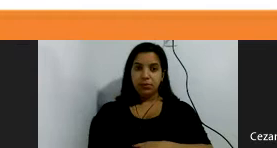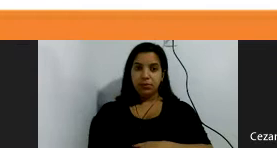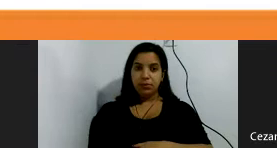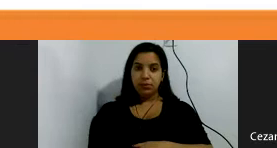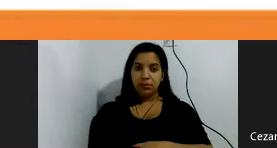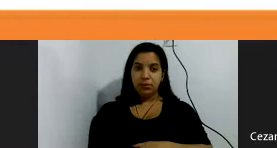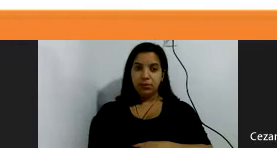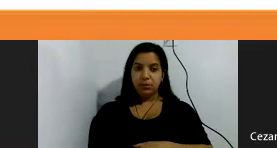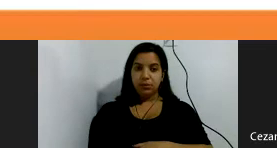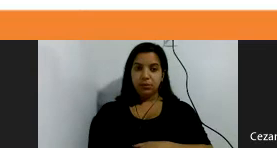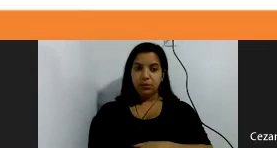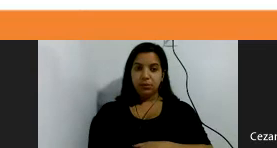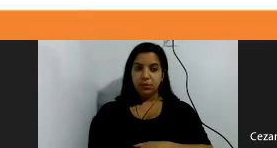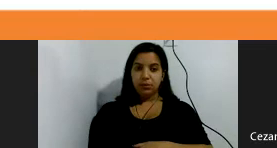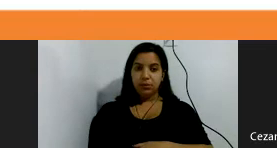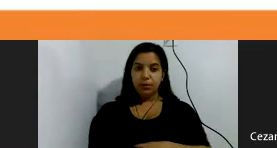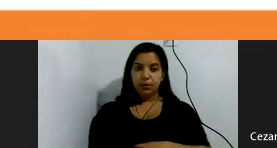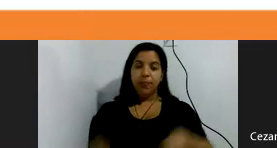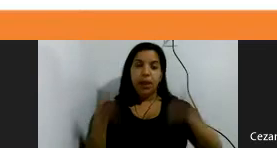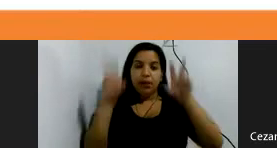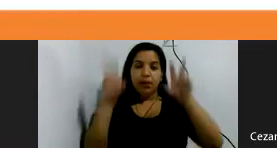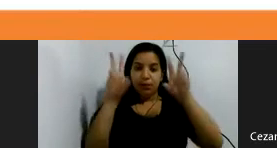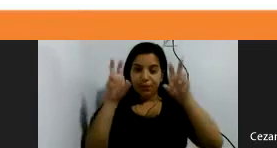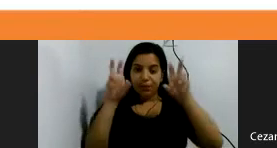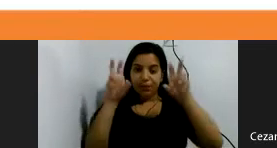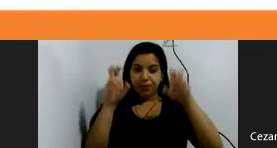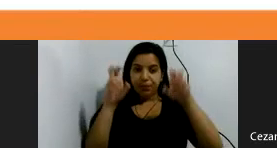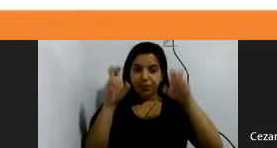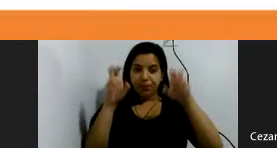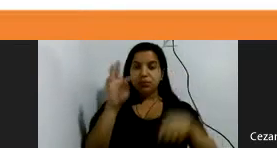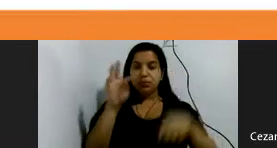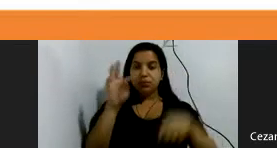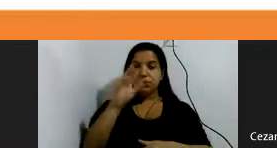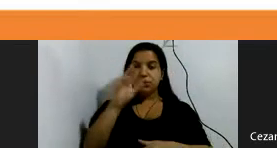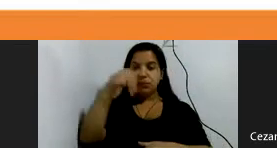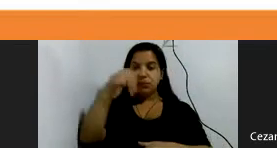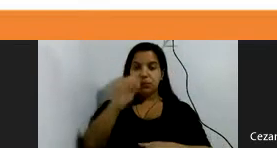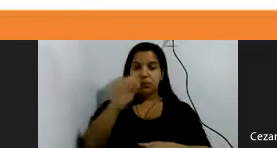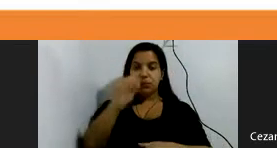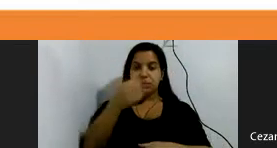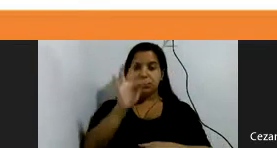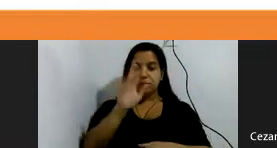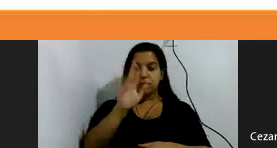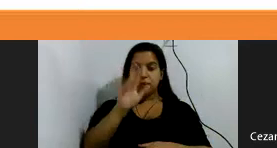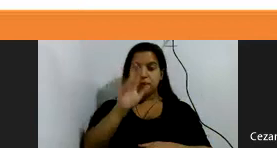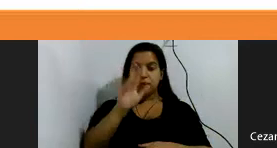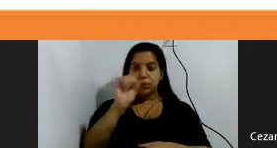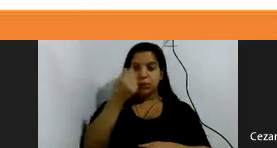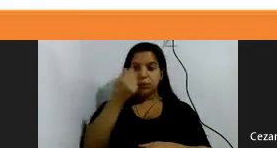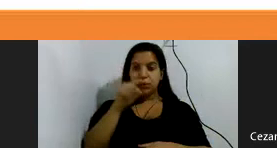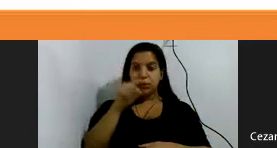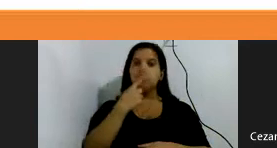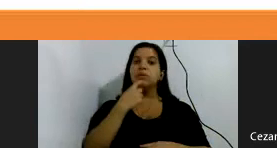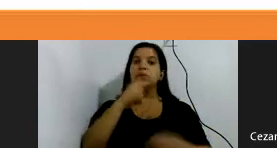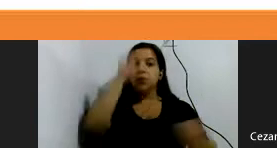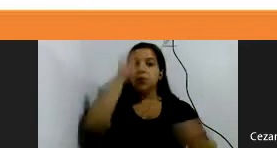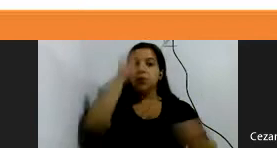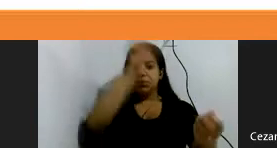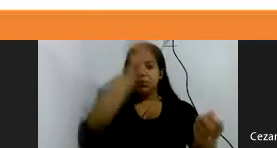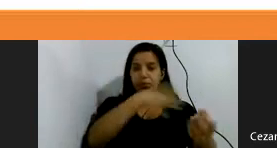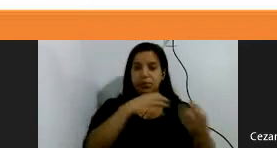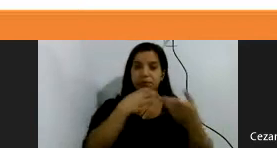Então, agora a gente vai falar um pouquinho das transfusões. Ficou claro até agora, pessoal?